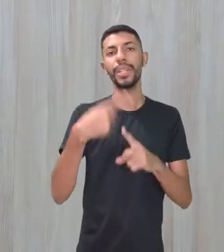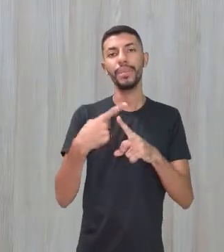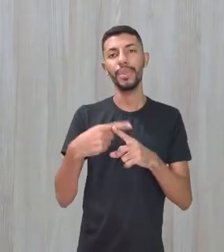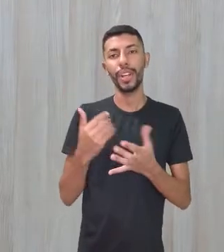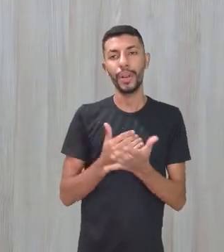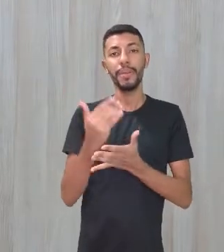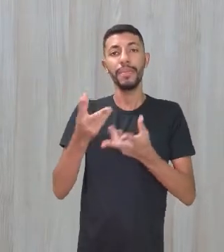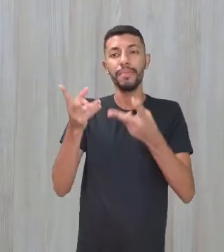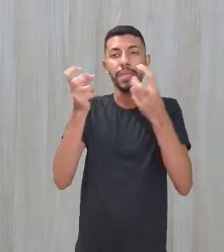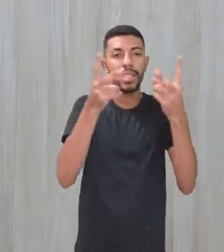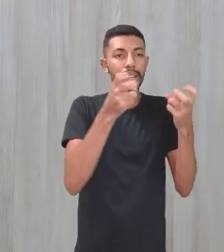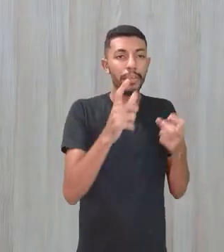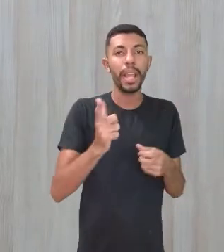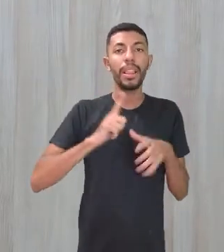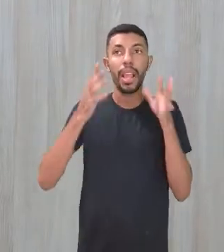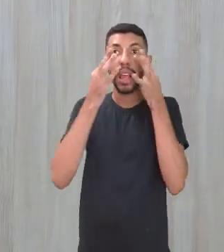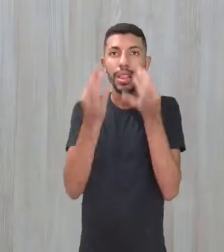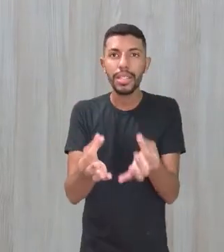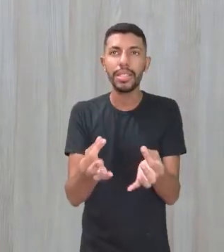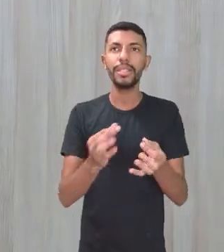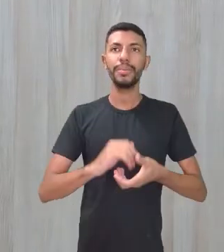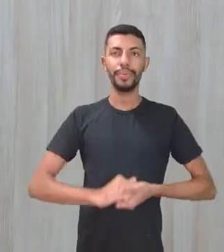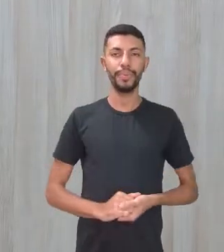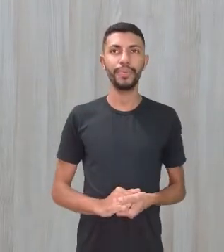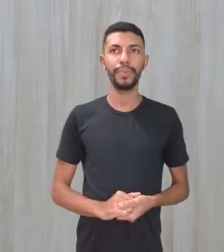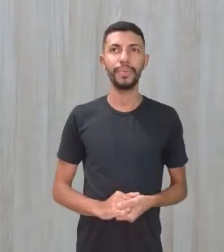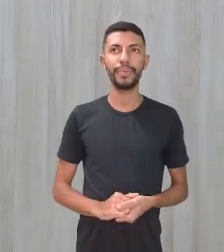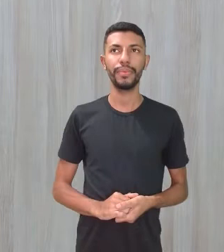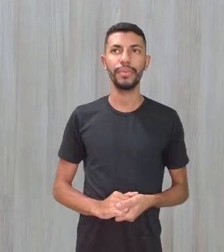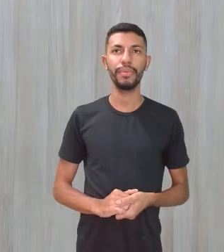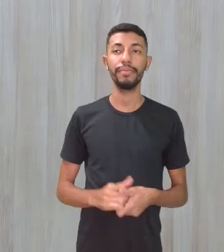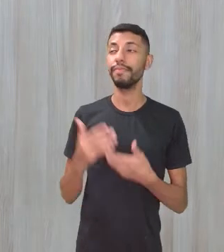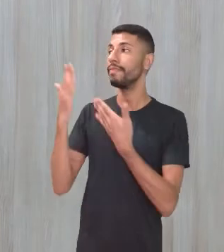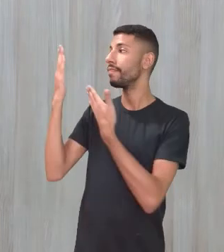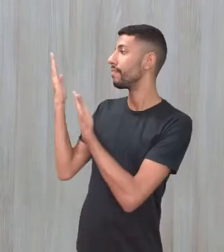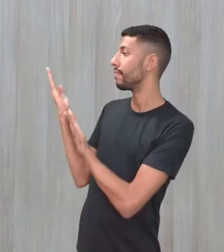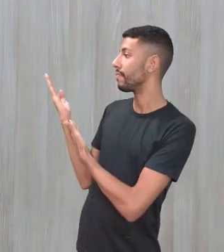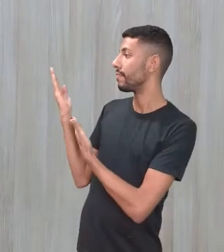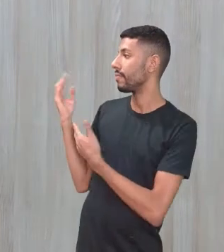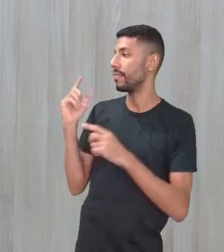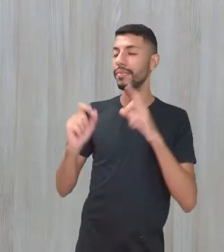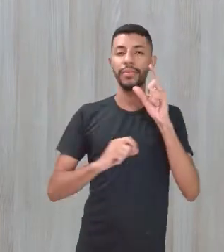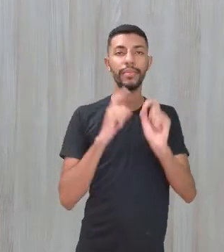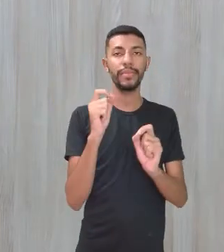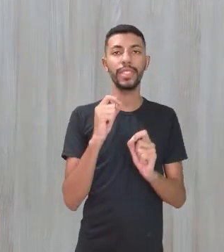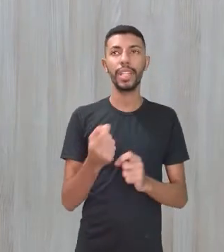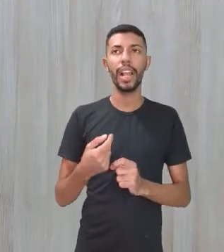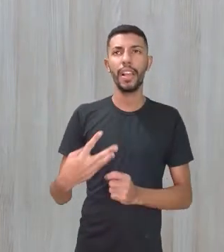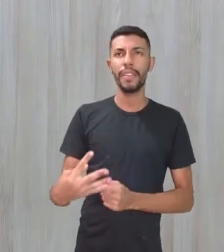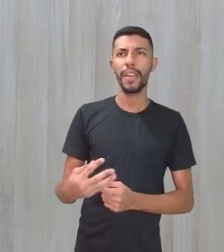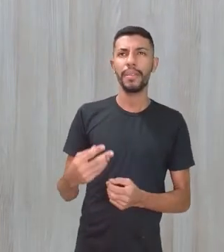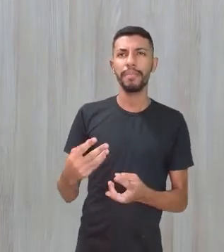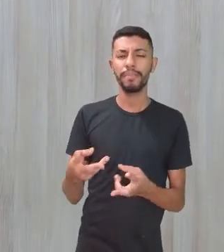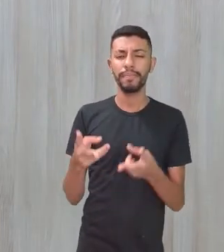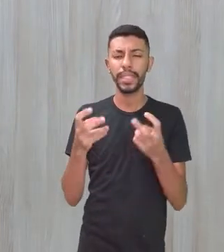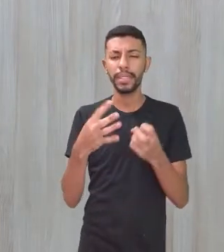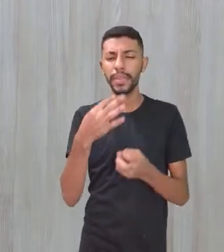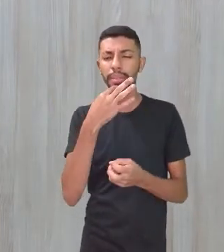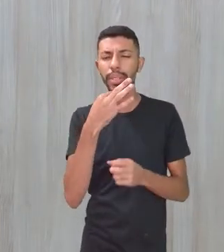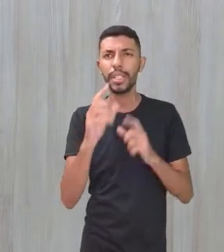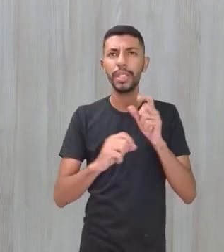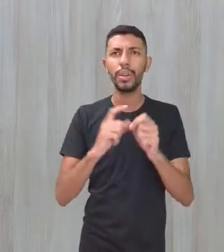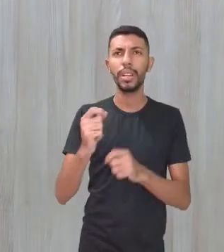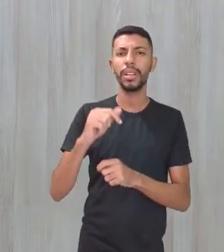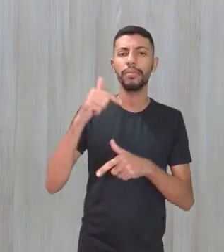ele começa a ter atenção. Nesse caso aqui, ele vai estar começando a reconhecer. E as funções